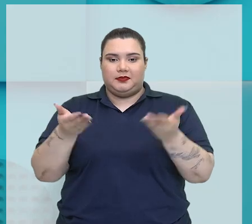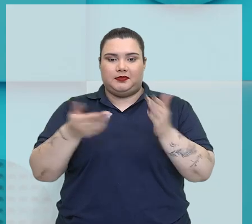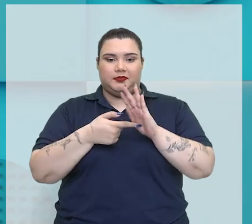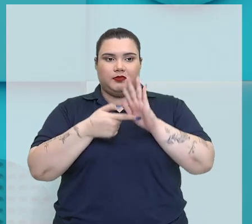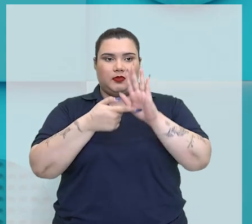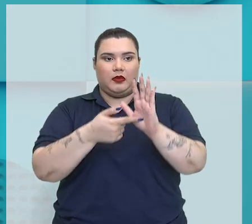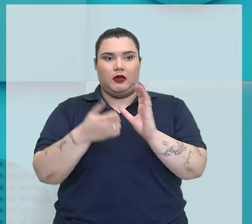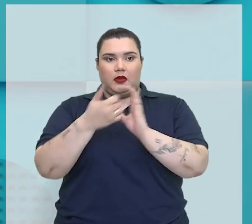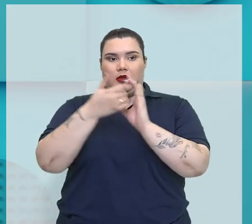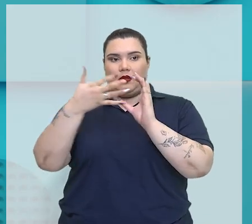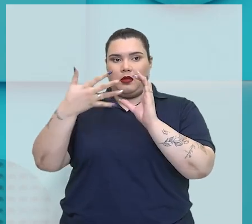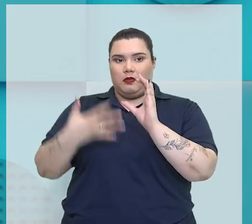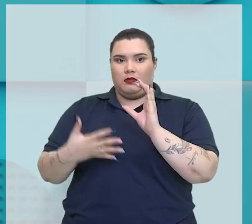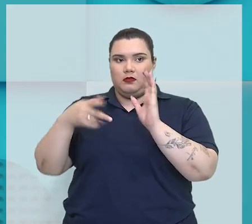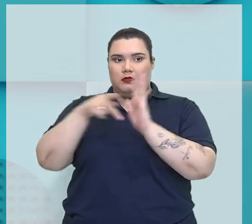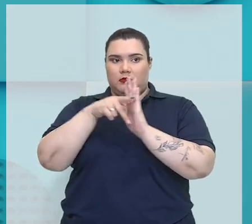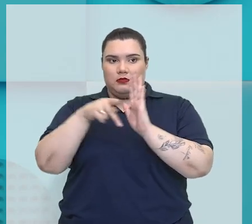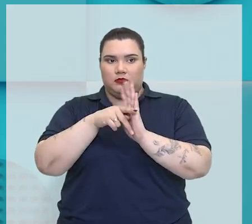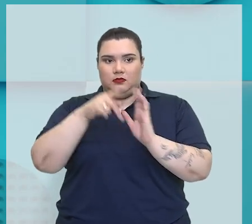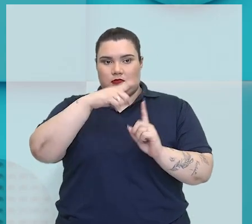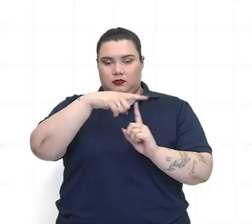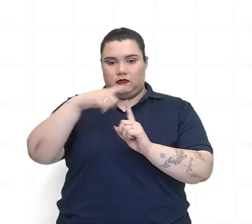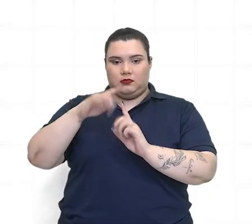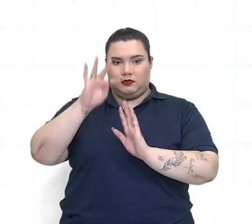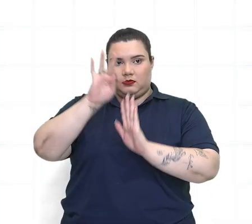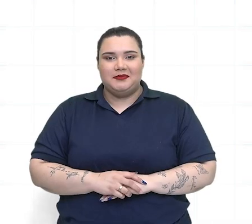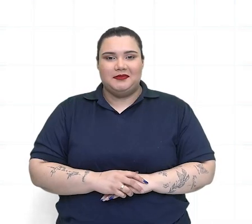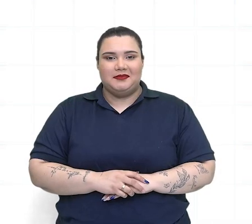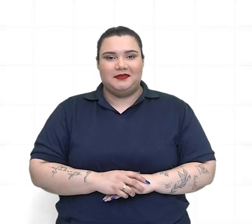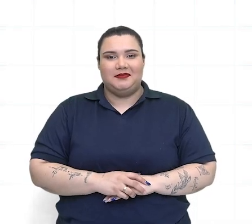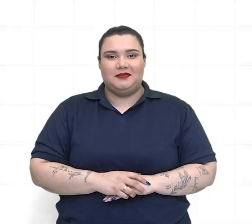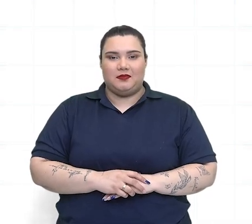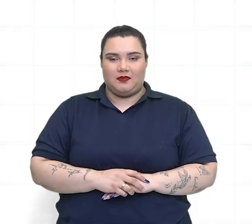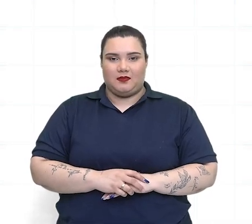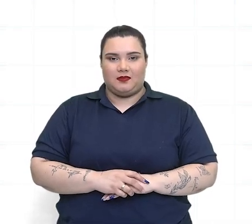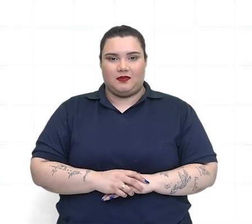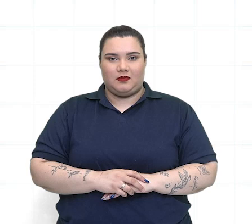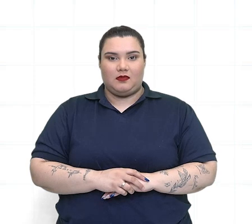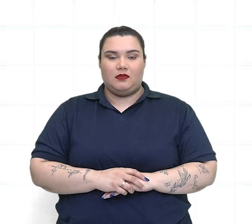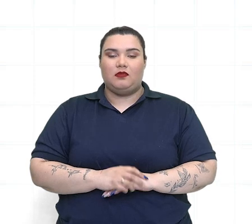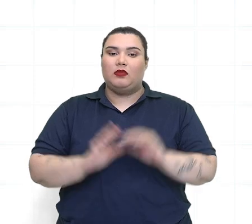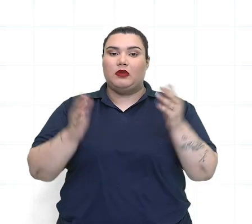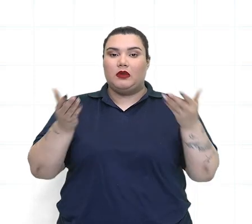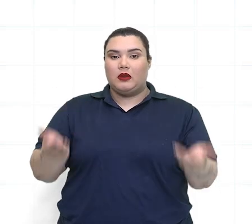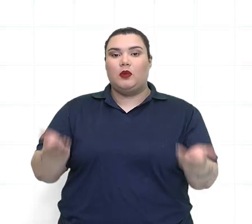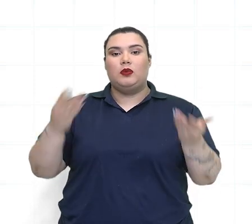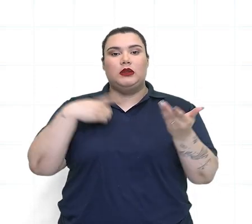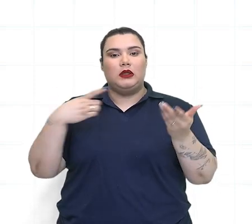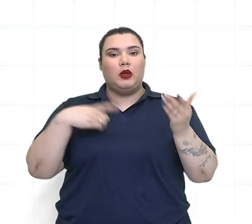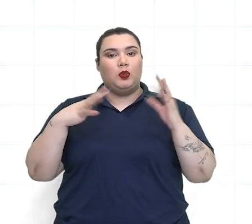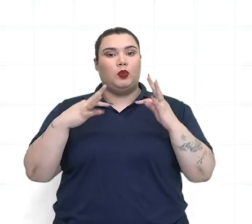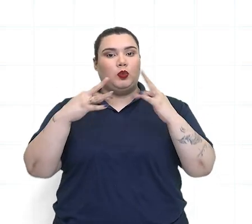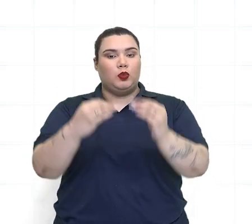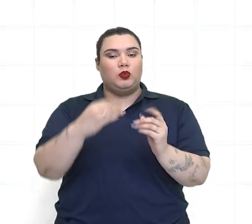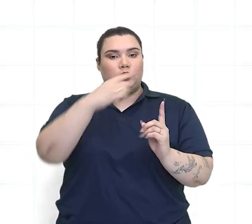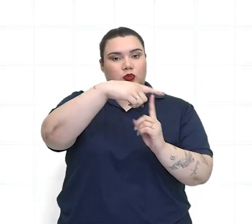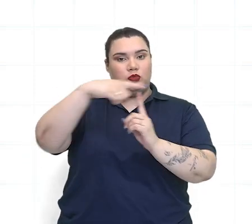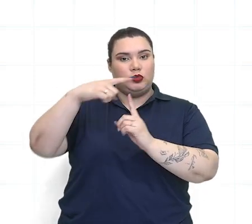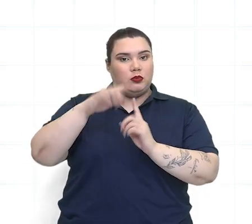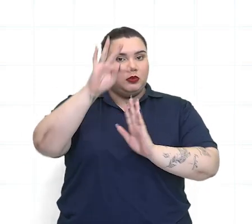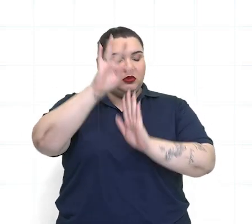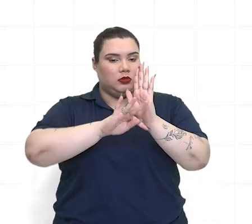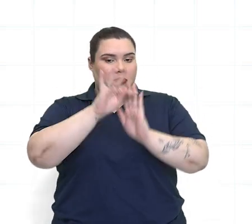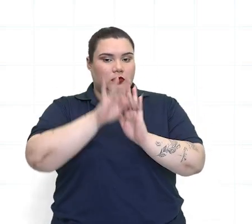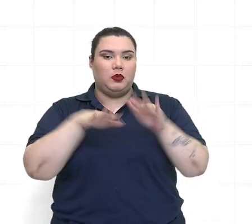os elementos constituintes desses textos. Então, assim como todos os tipos de textos, né, o